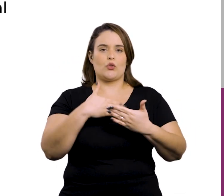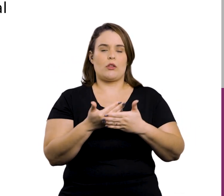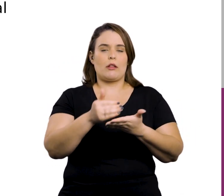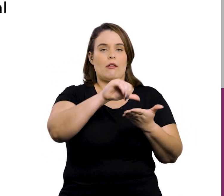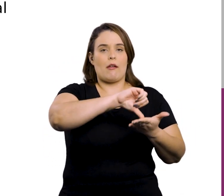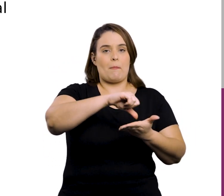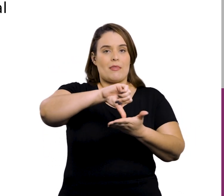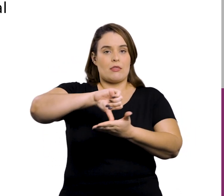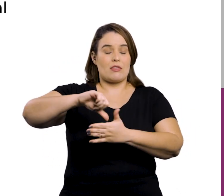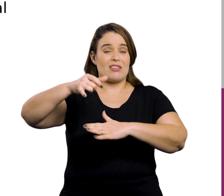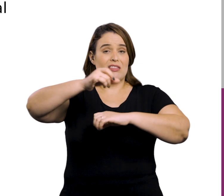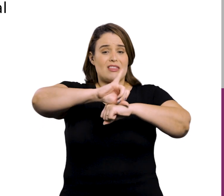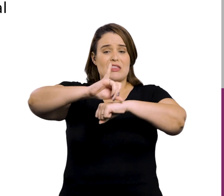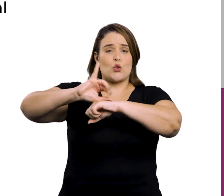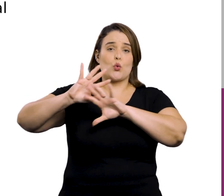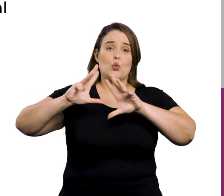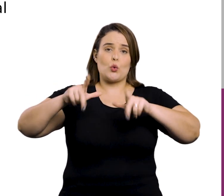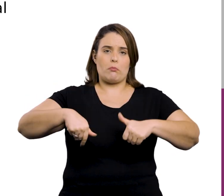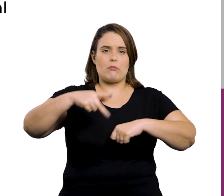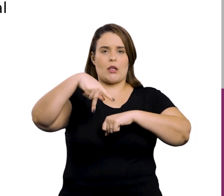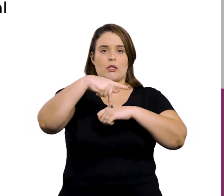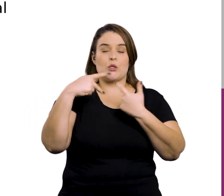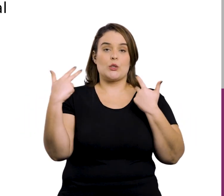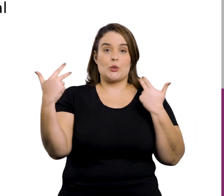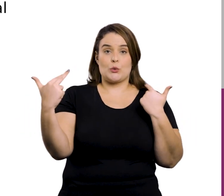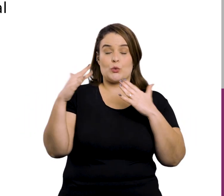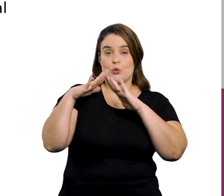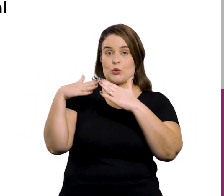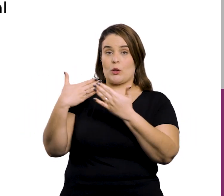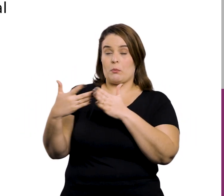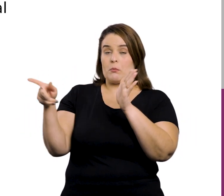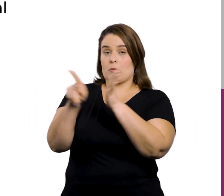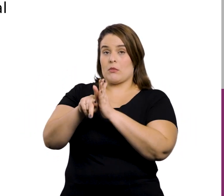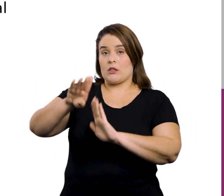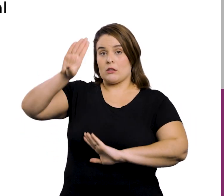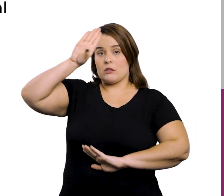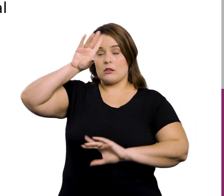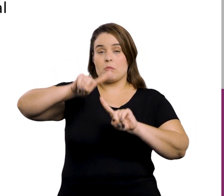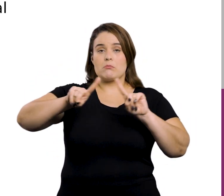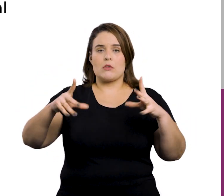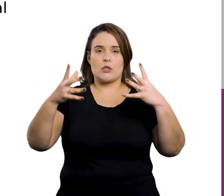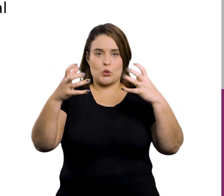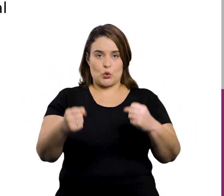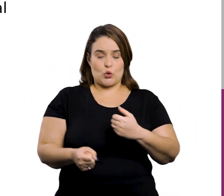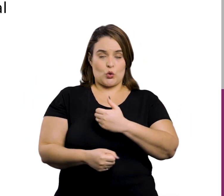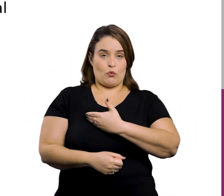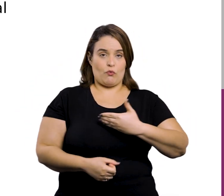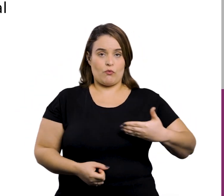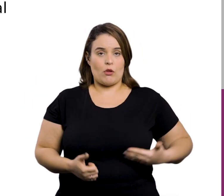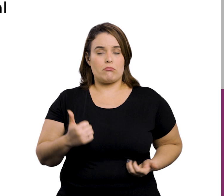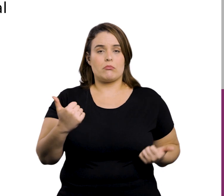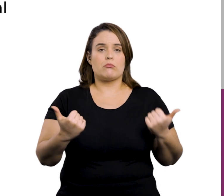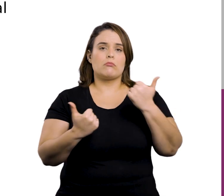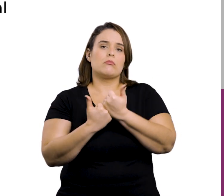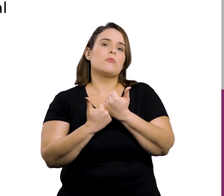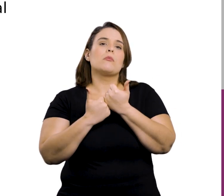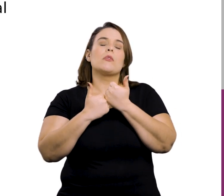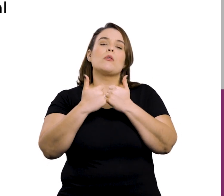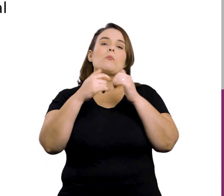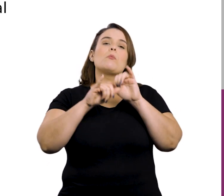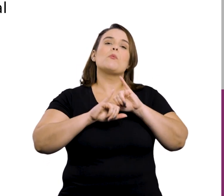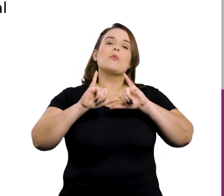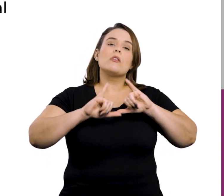em cada capital do país, no modelo das escolas do Exército, mas ao assumir o governo, criou o Programa Nacional